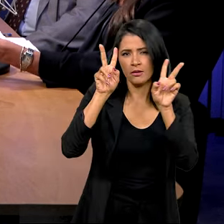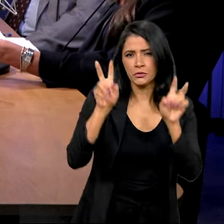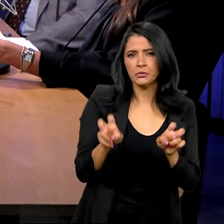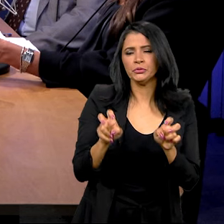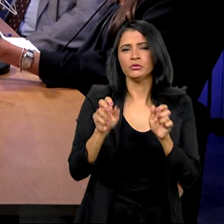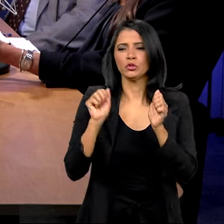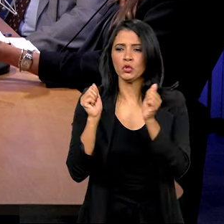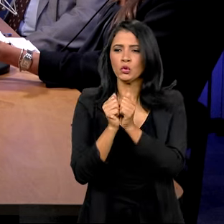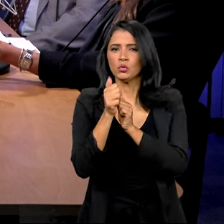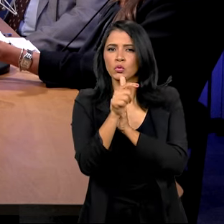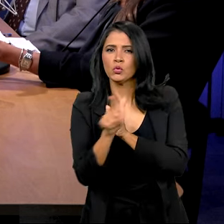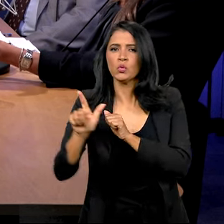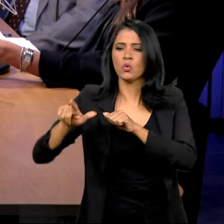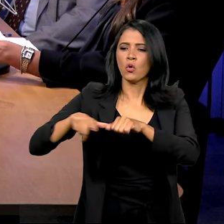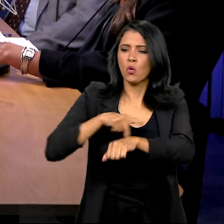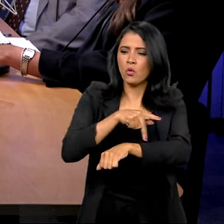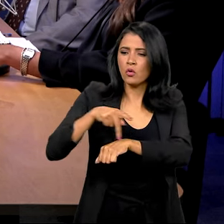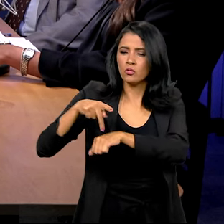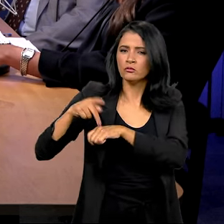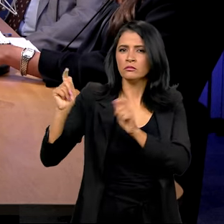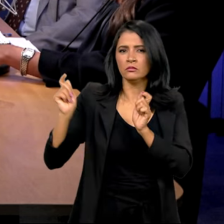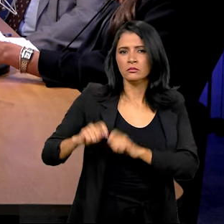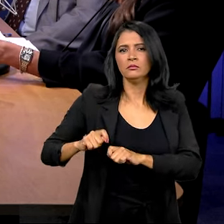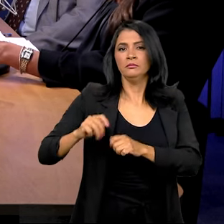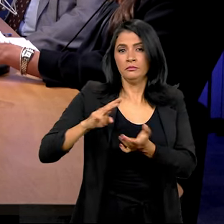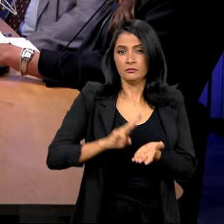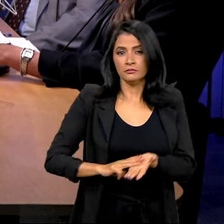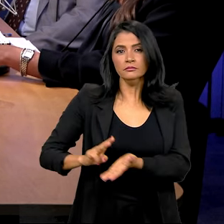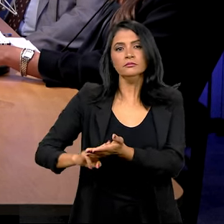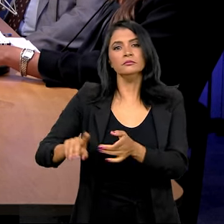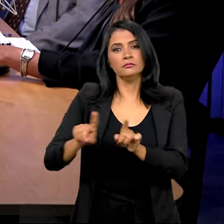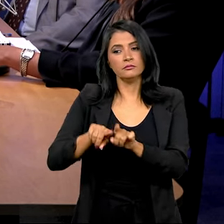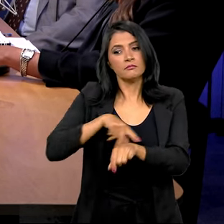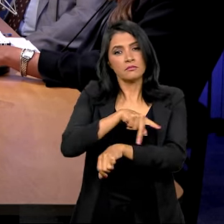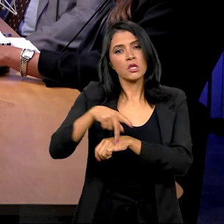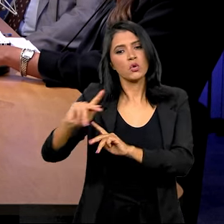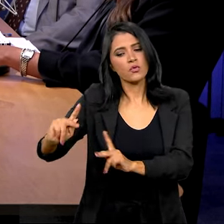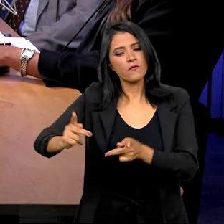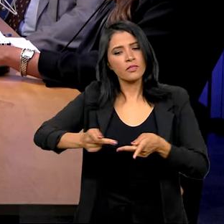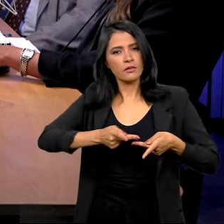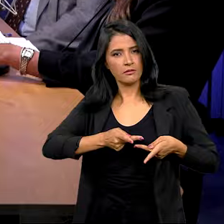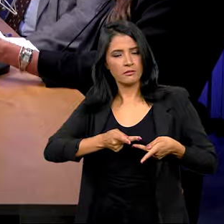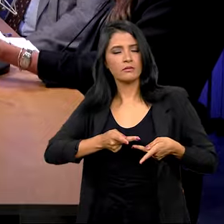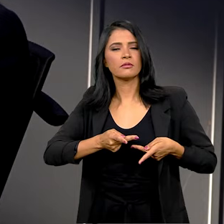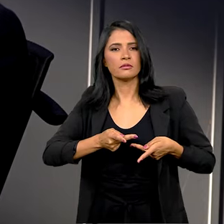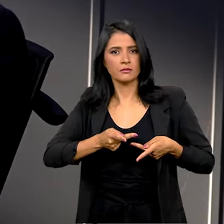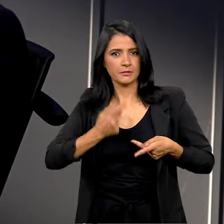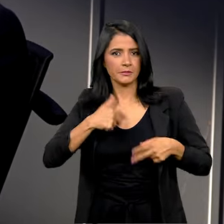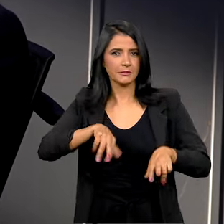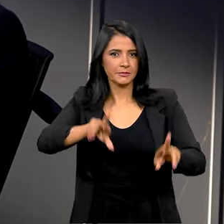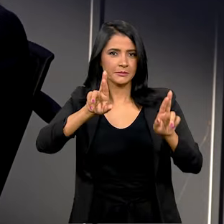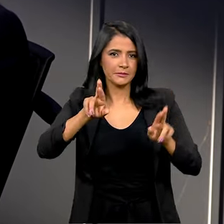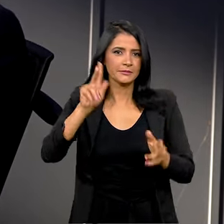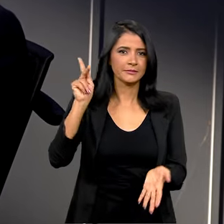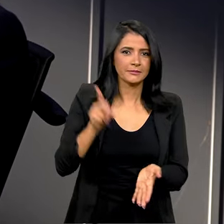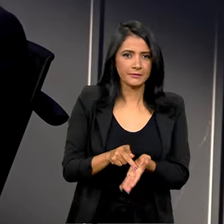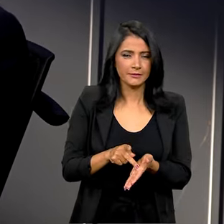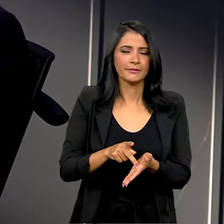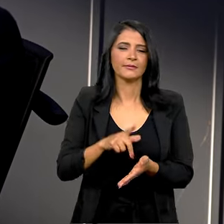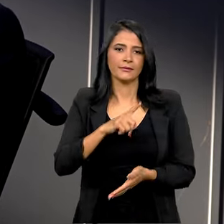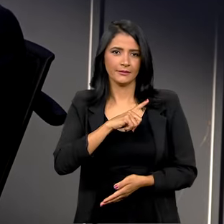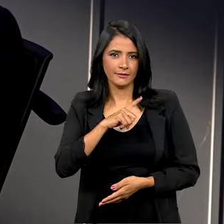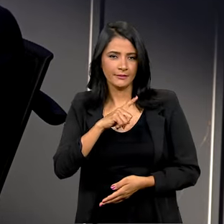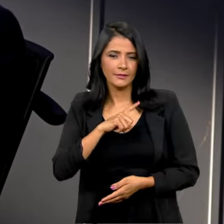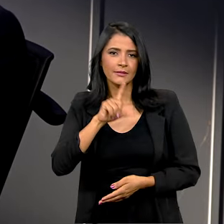esse assunto com os demais países eh membros e convidados e Esperamos que realmente a